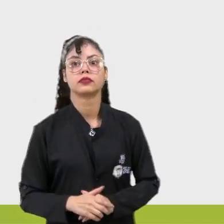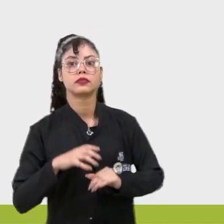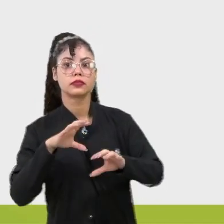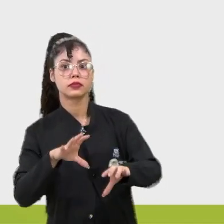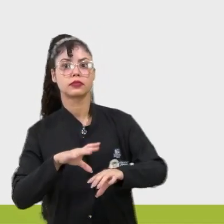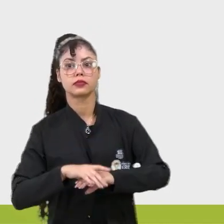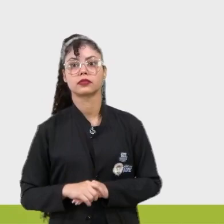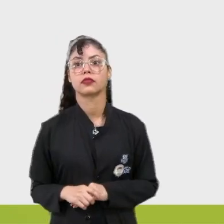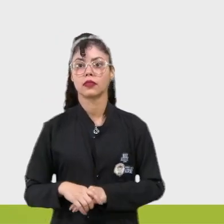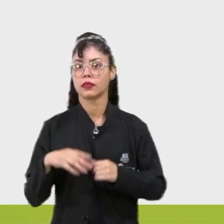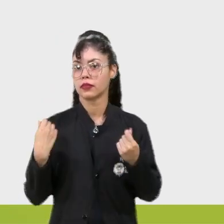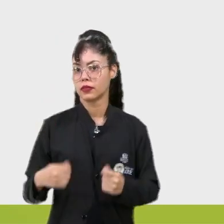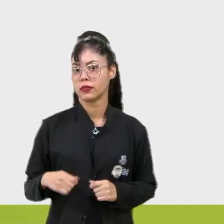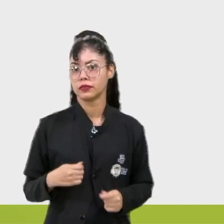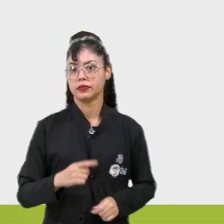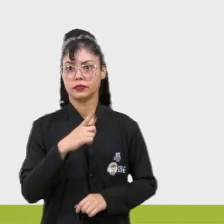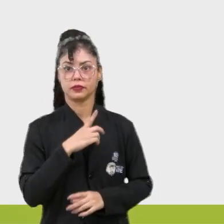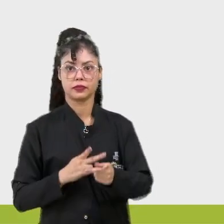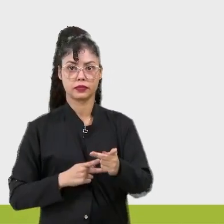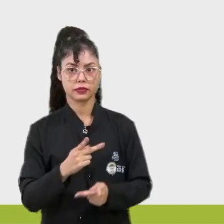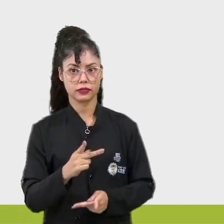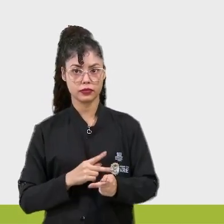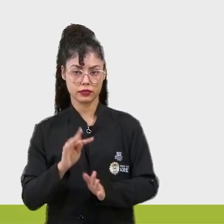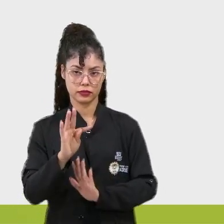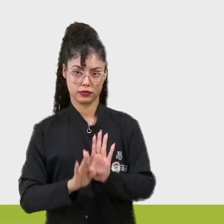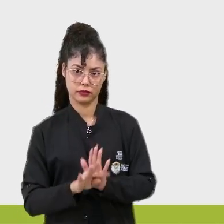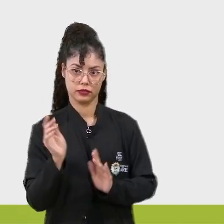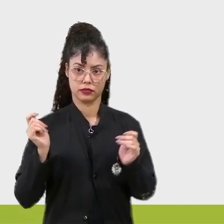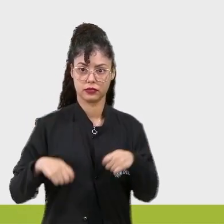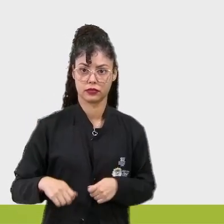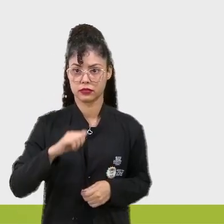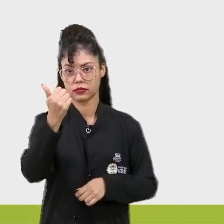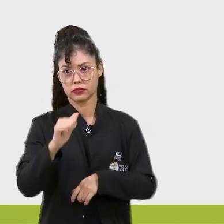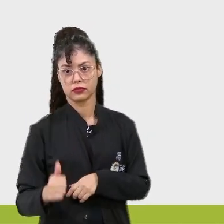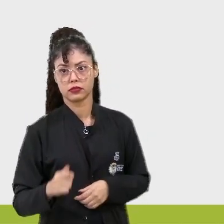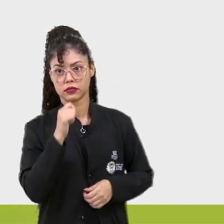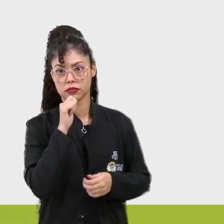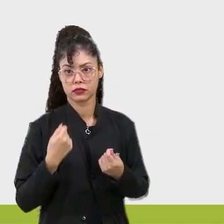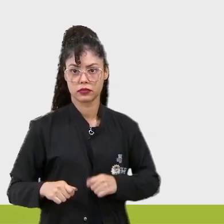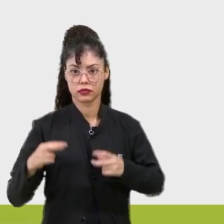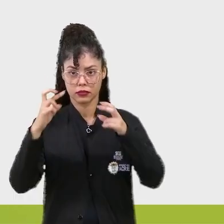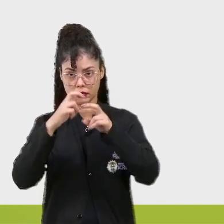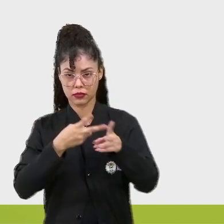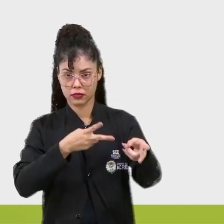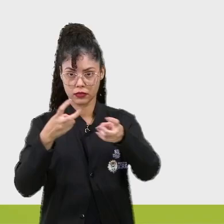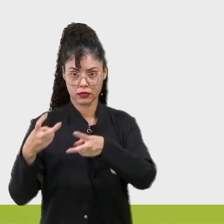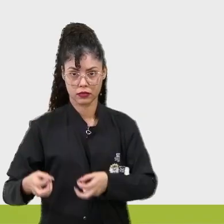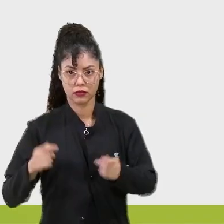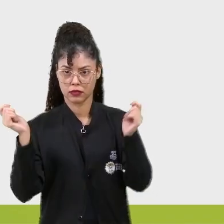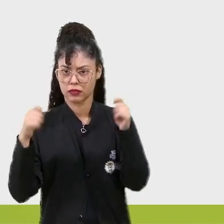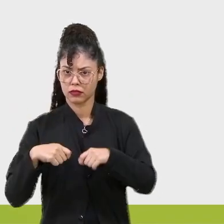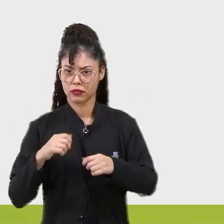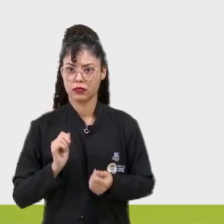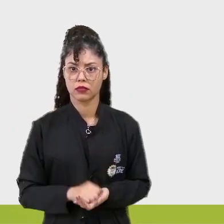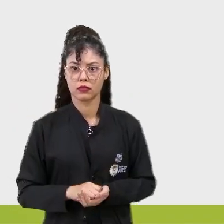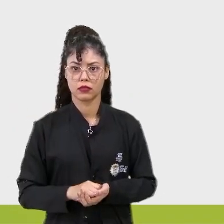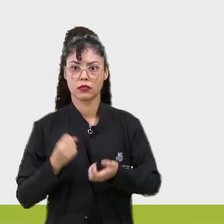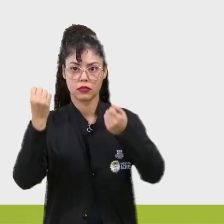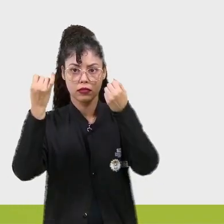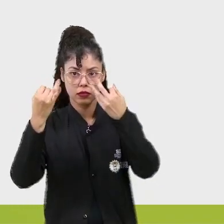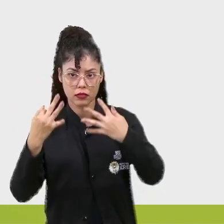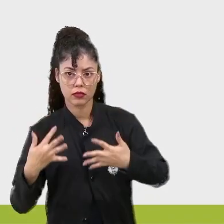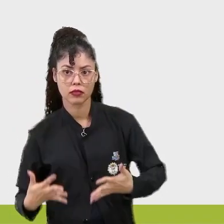modo, é preciso haver um planejamento do texto, pois os avaliadores devem verificar se ele possui. Possui o